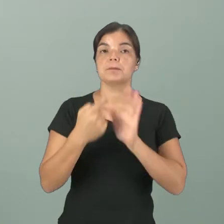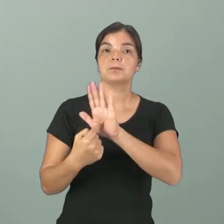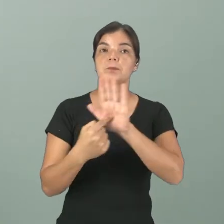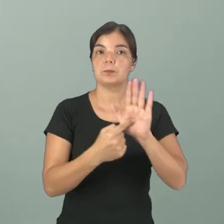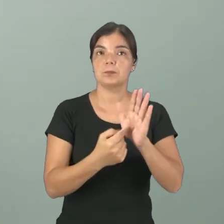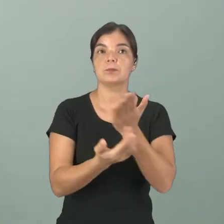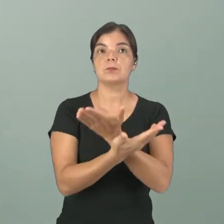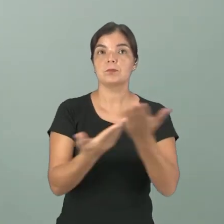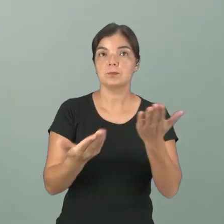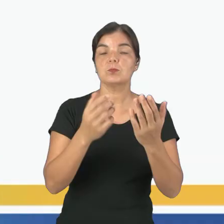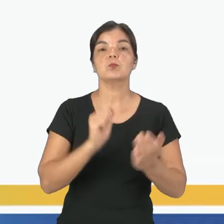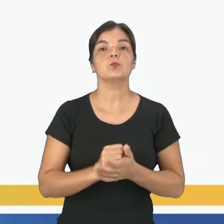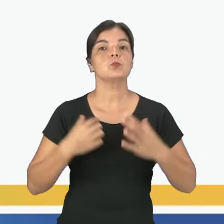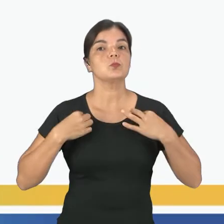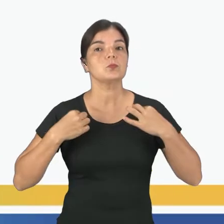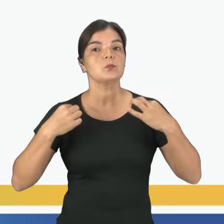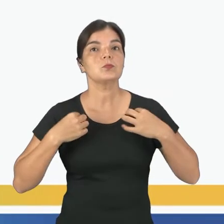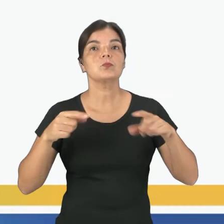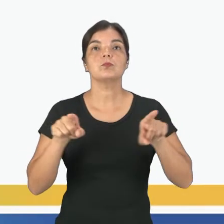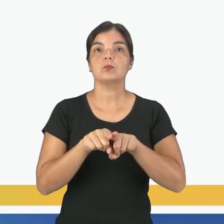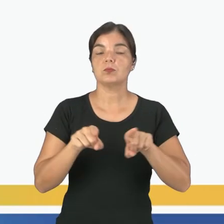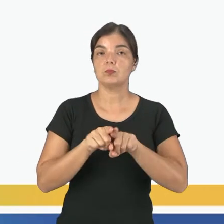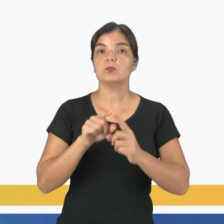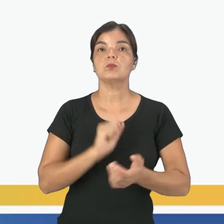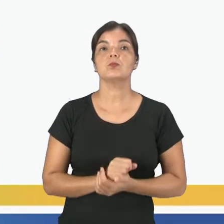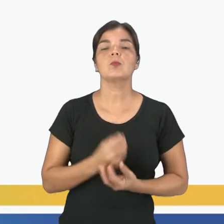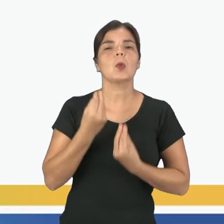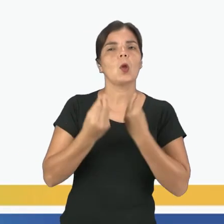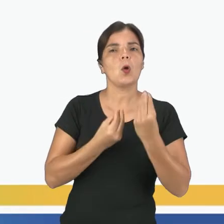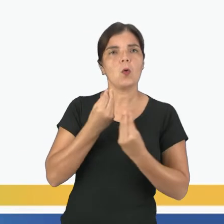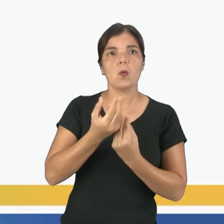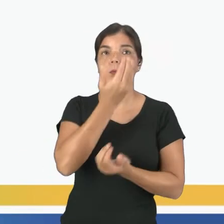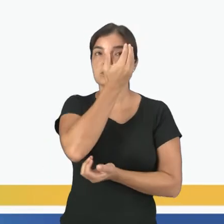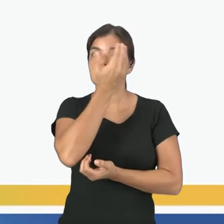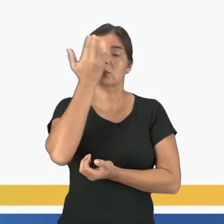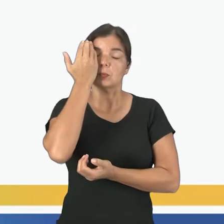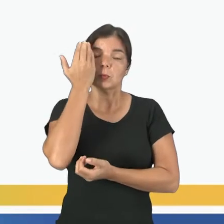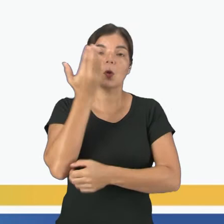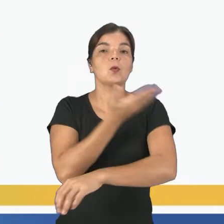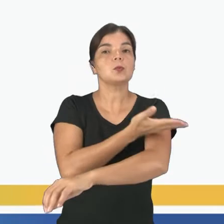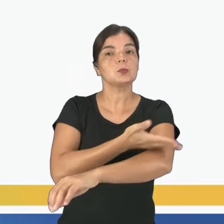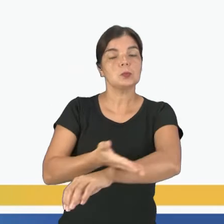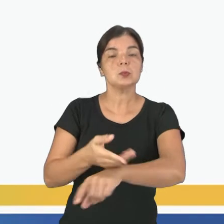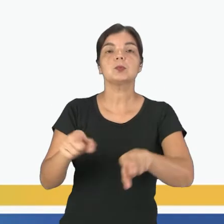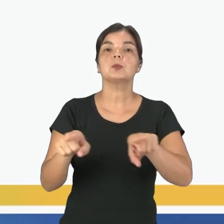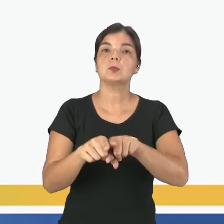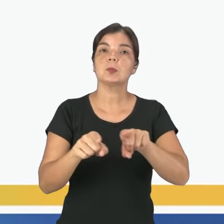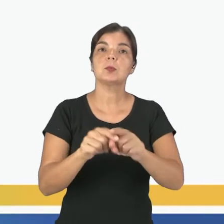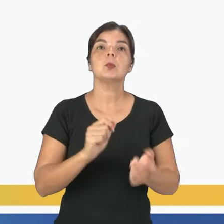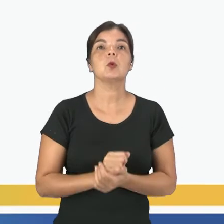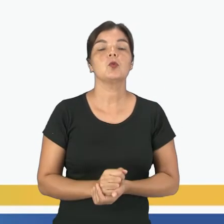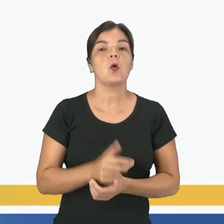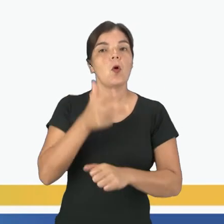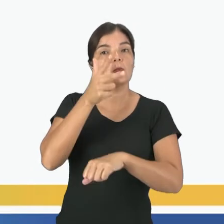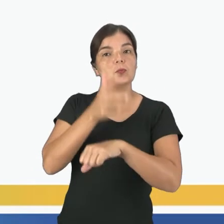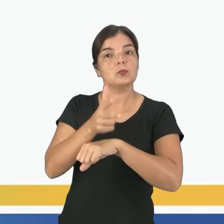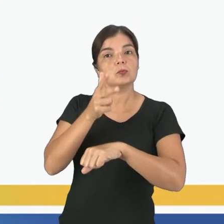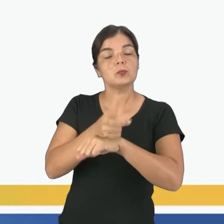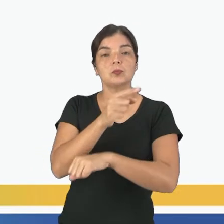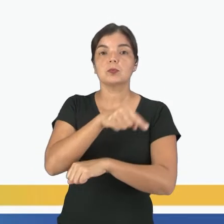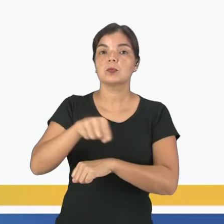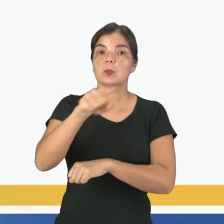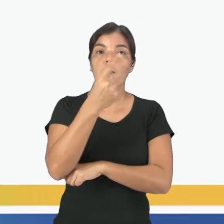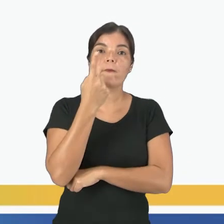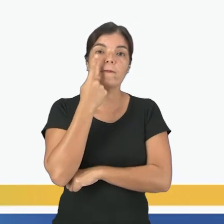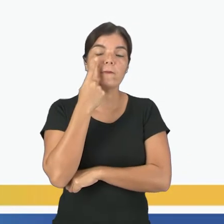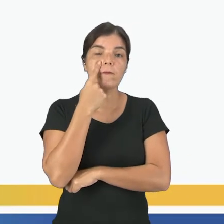trago um traje para vocês observarem de uma máscara tradicional. E eu trago também um vídeo para